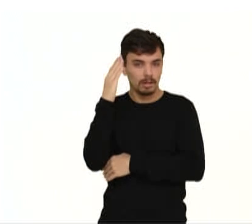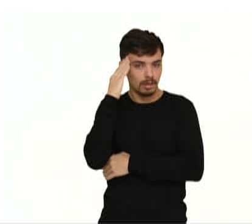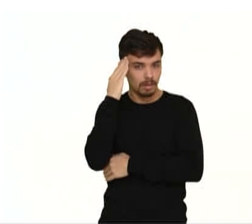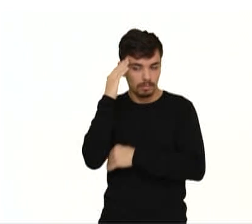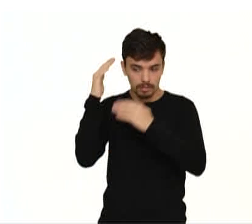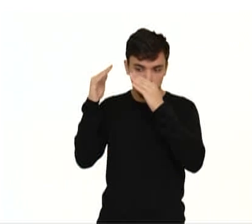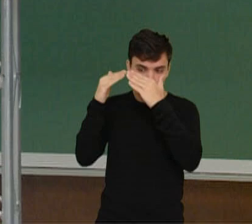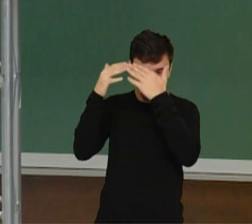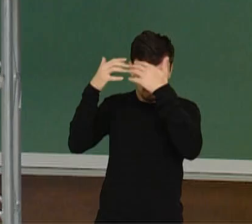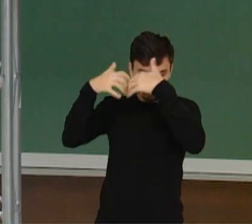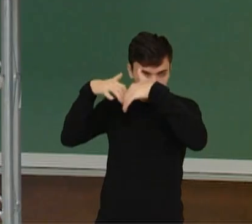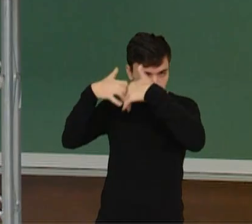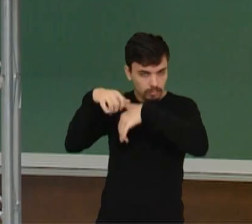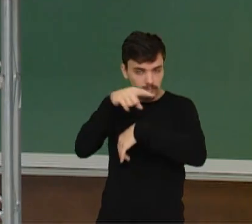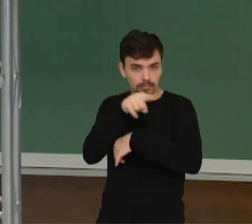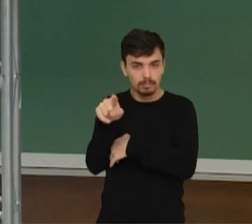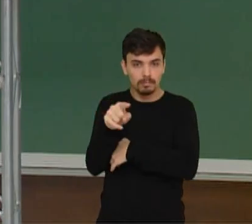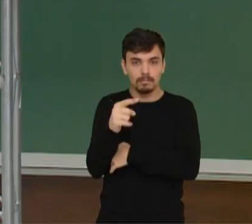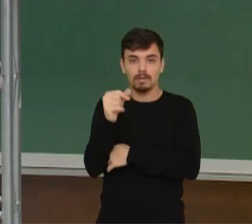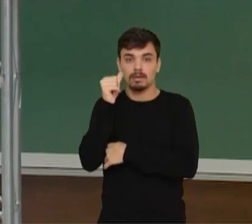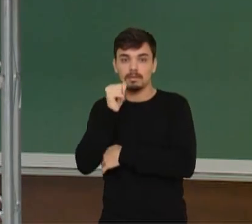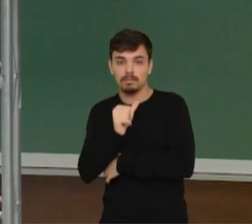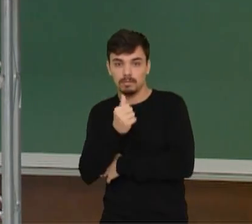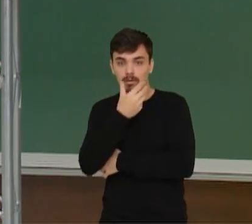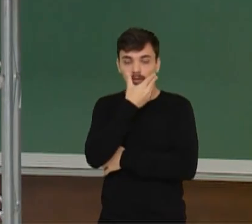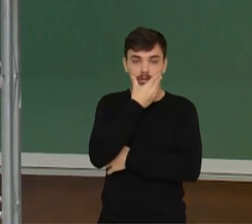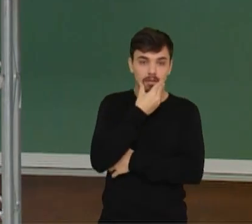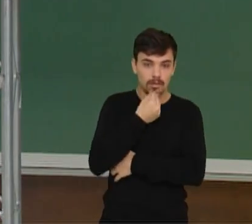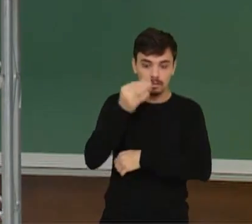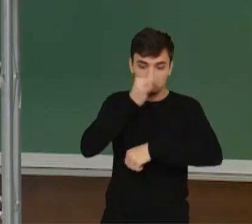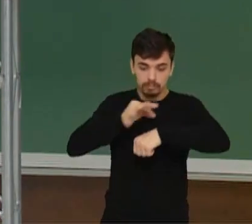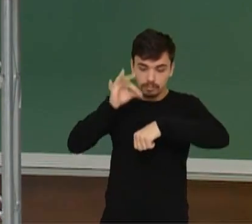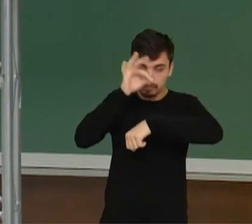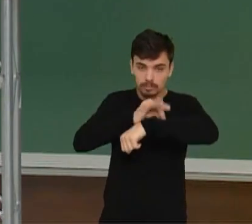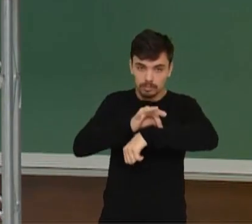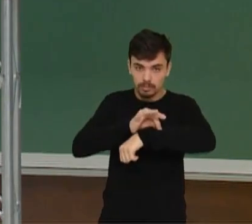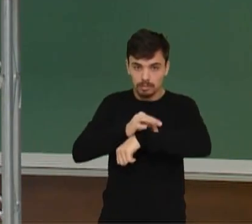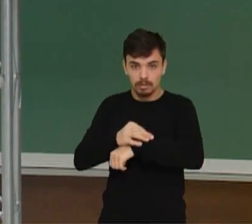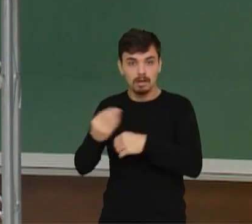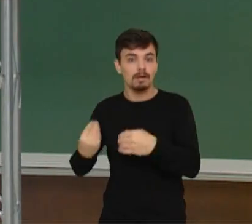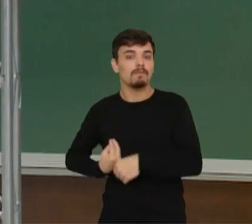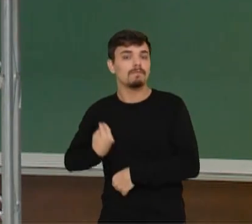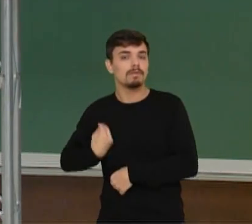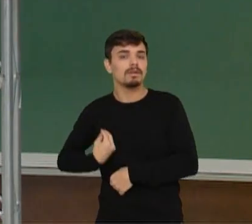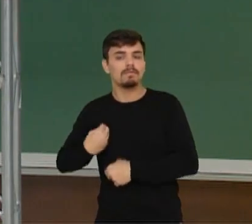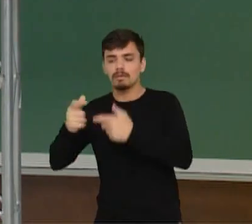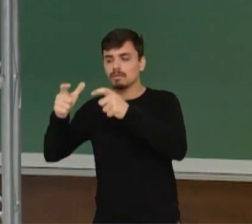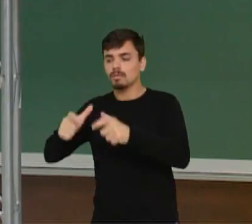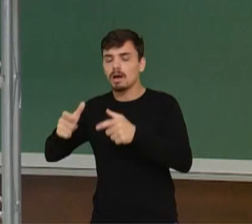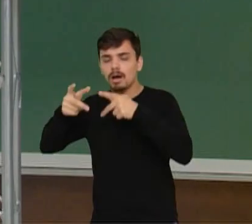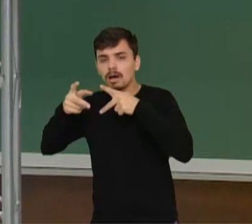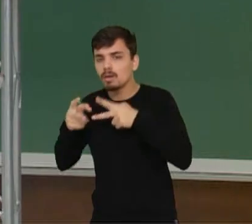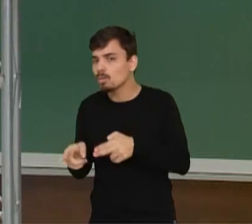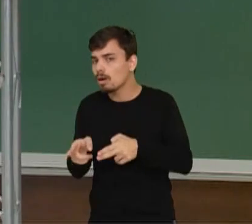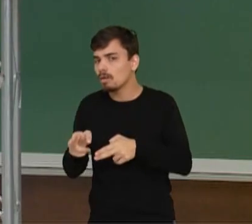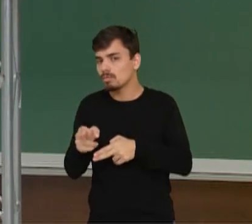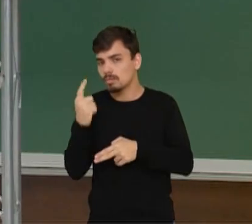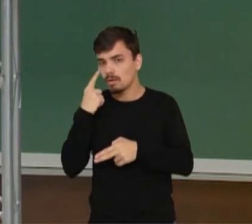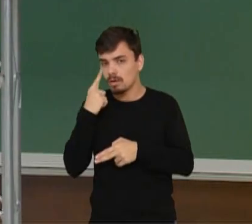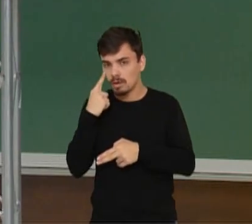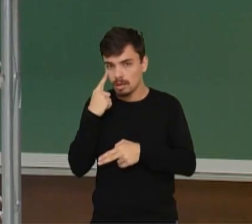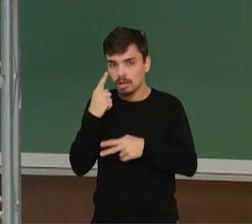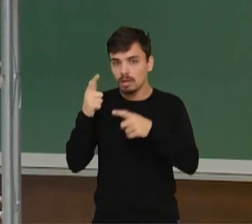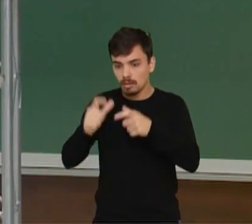junto. Macho e fêmea de uma mesma espécie, o mosquito da dengue, vivem em um mesmo local. Se eles vivem no mesmo local, eles ocupam o